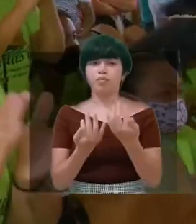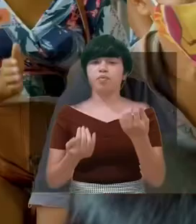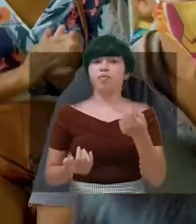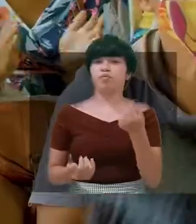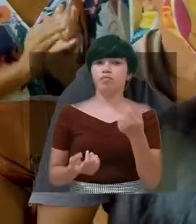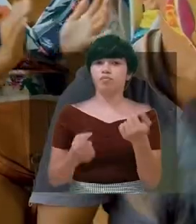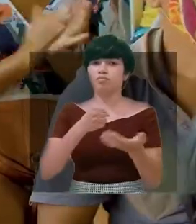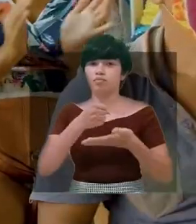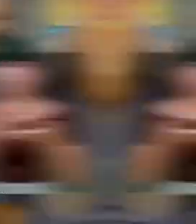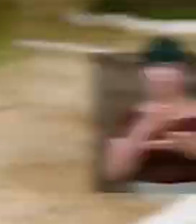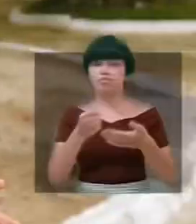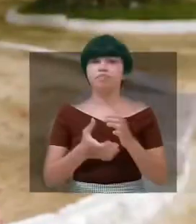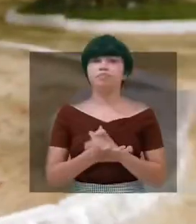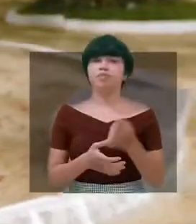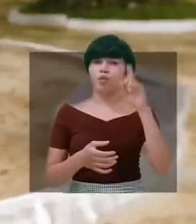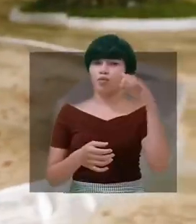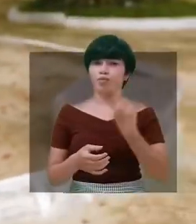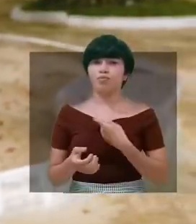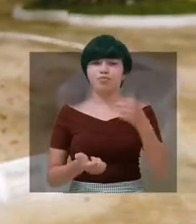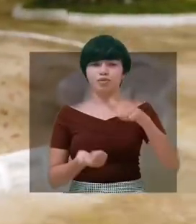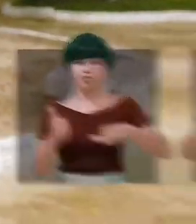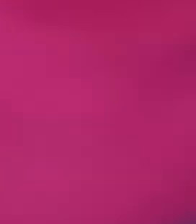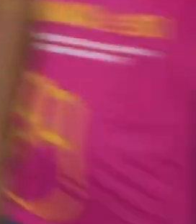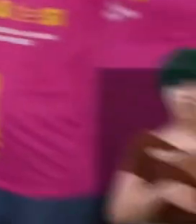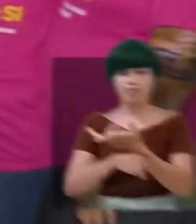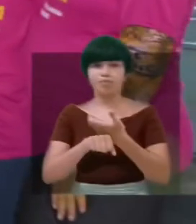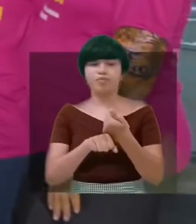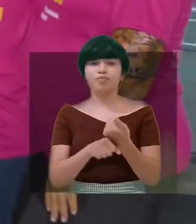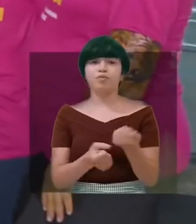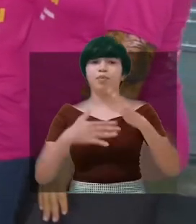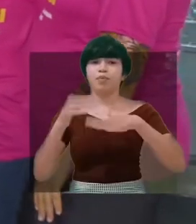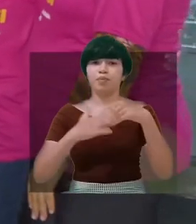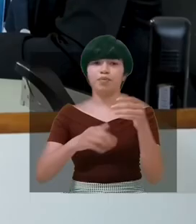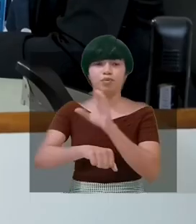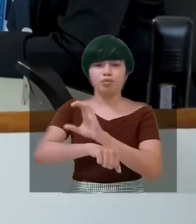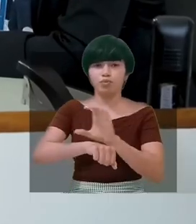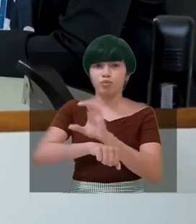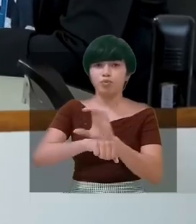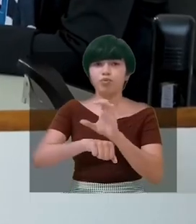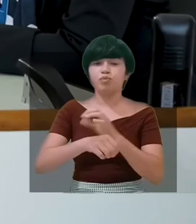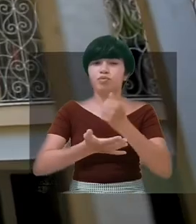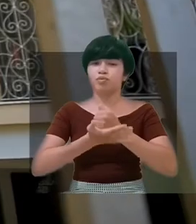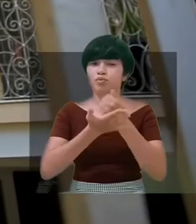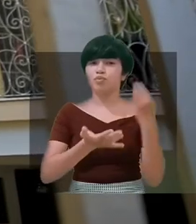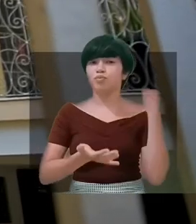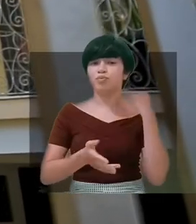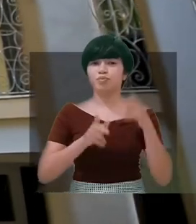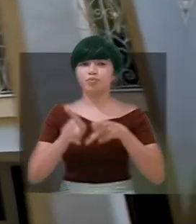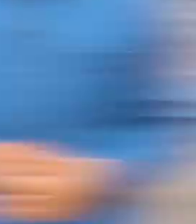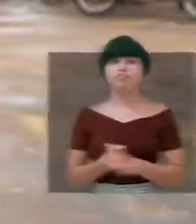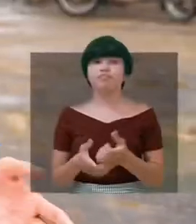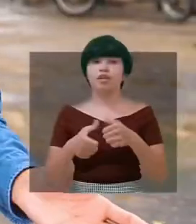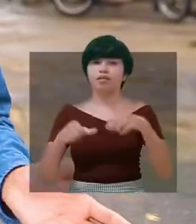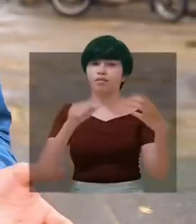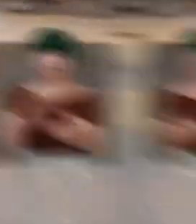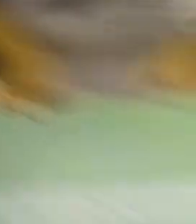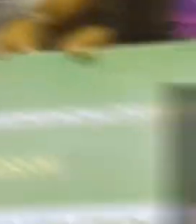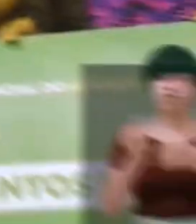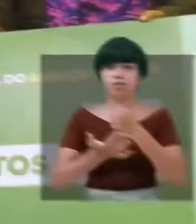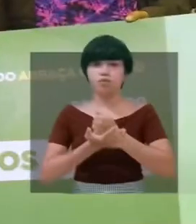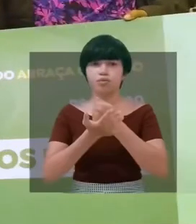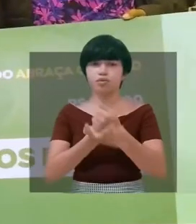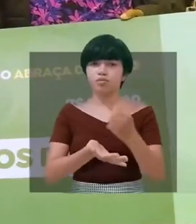até R$500. No Donas de Si tem mais qualificação profissional com diversos cursos e o crédito solidário do Banco do Povo. E está